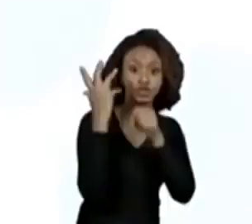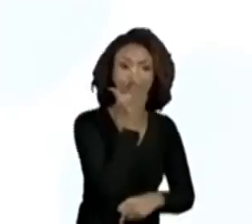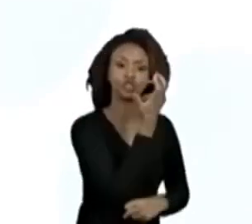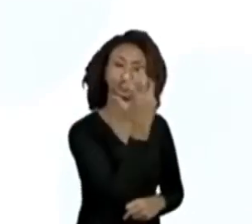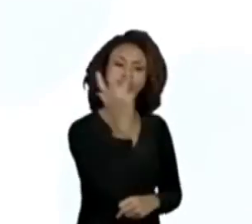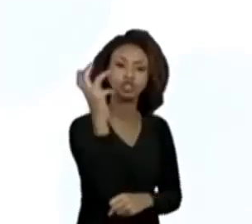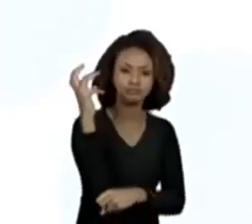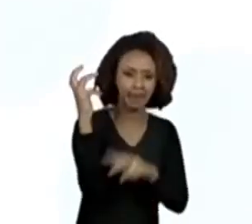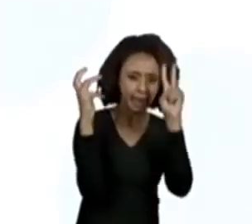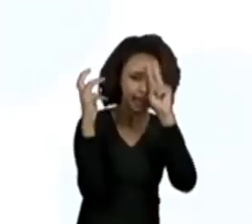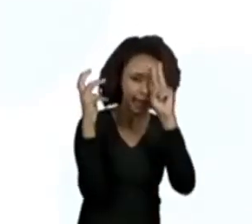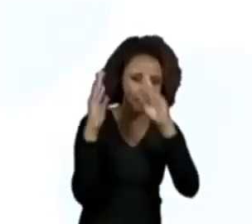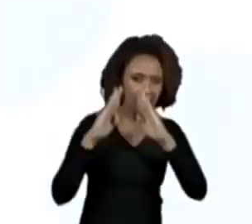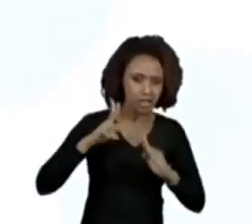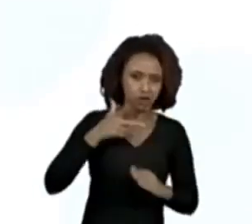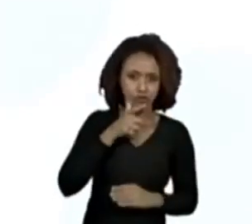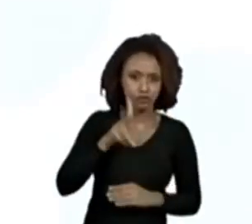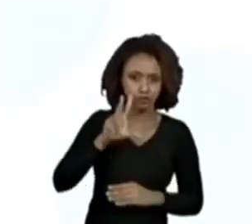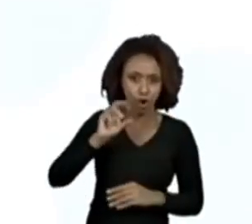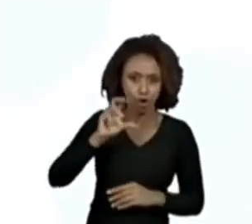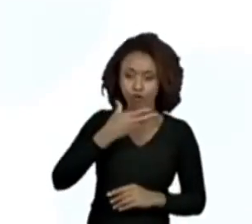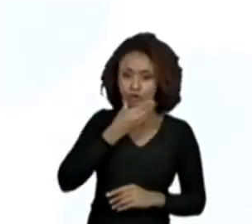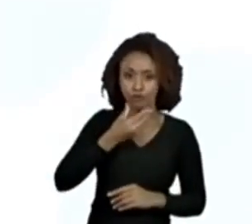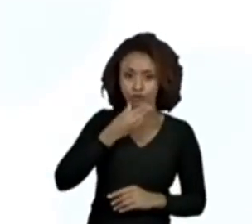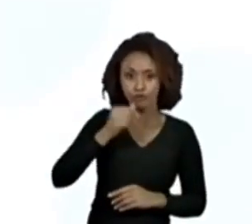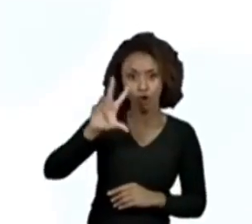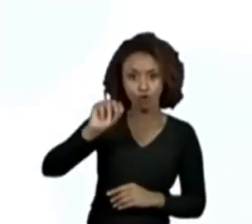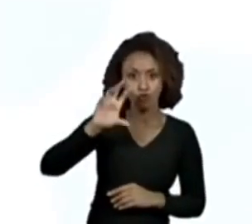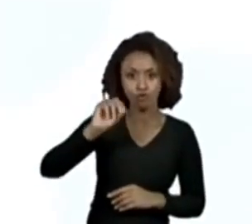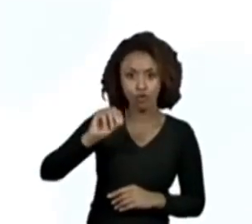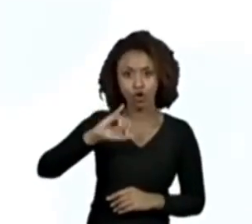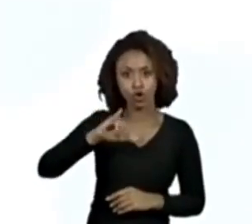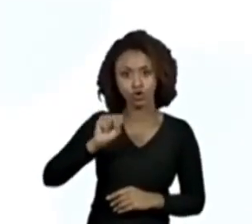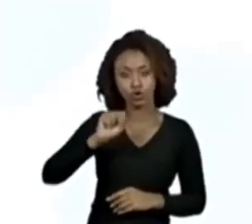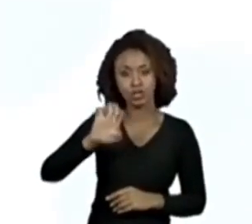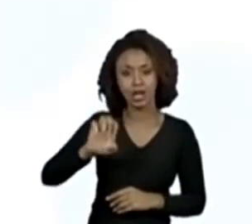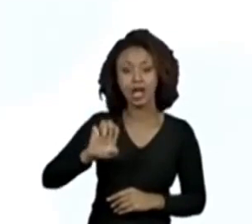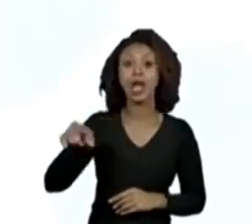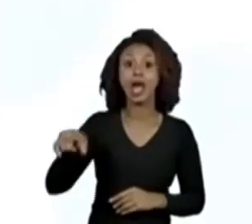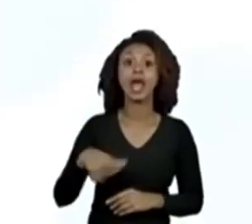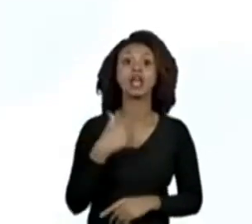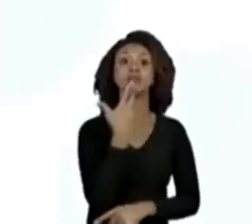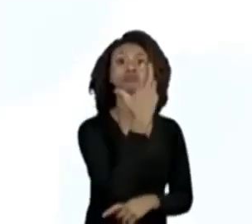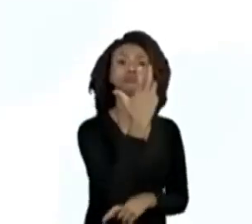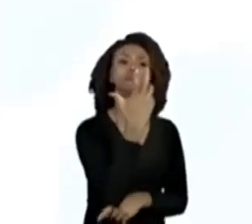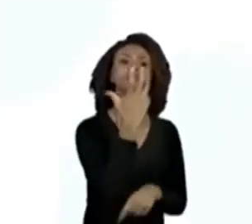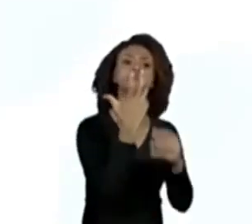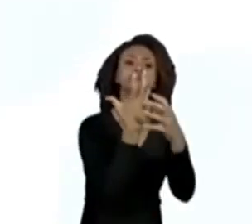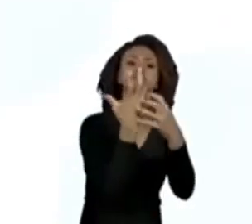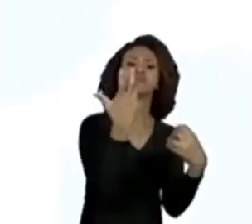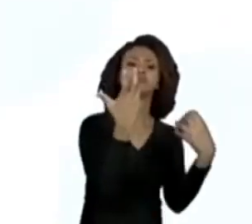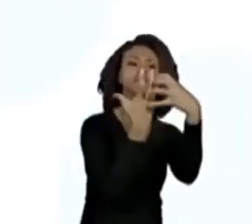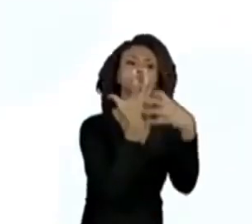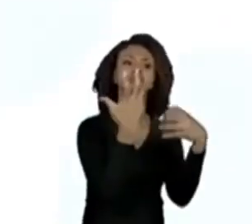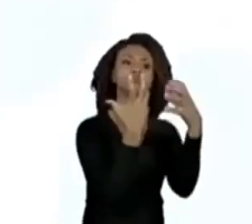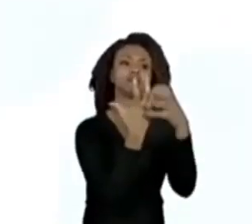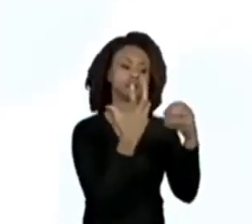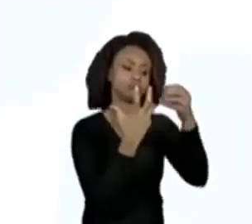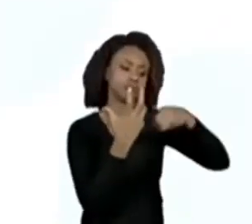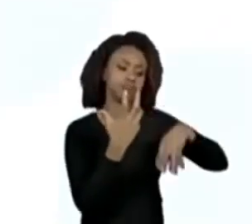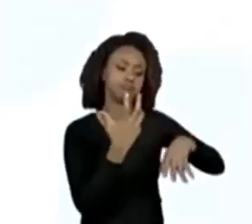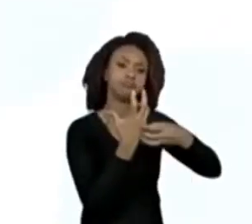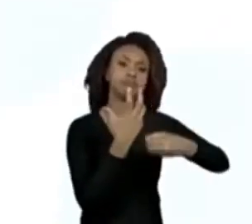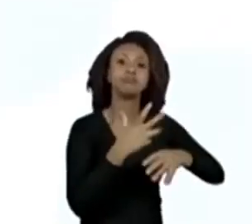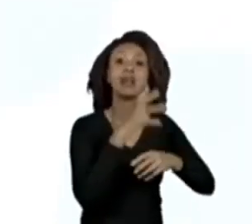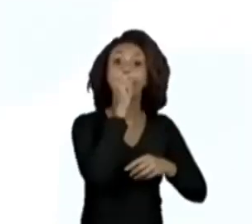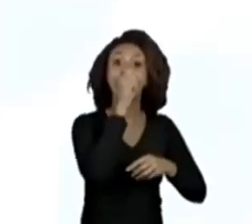Uma laranjeira. E o senhor José colheu laranjas para fazer o suco para o lanche. Ele perguntou